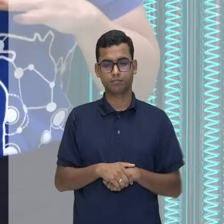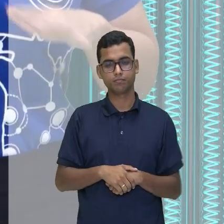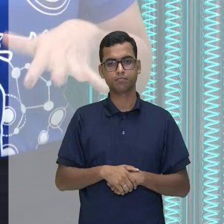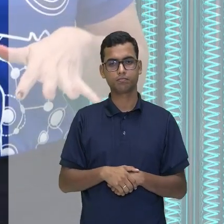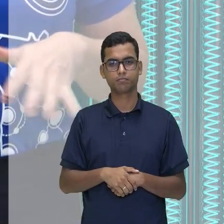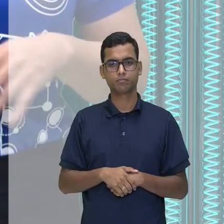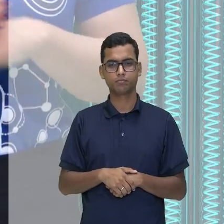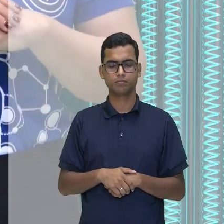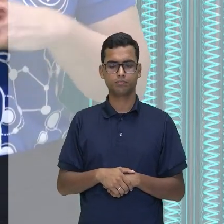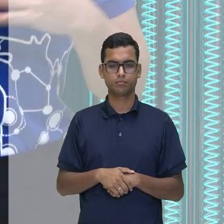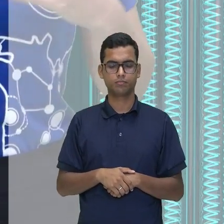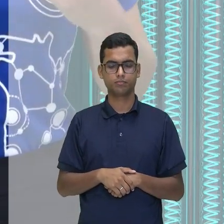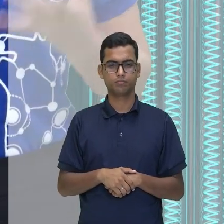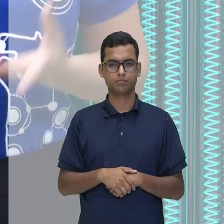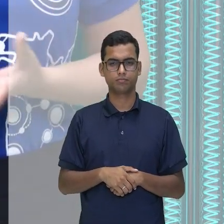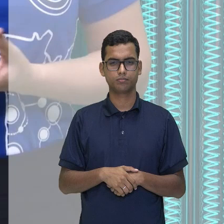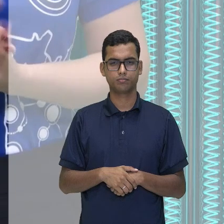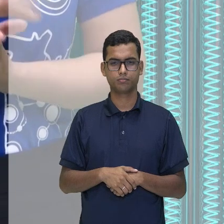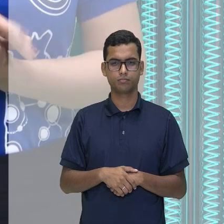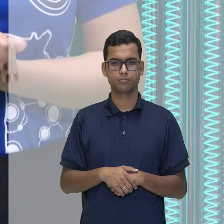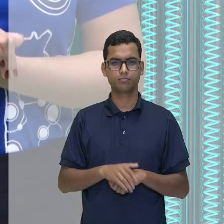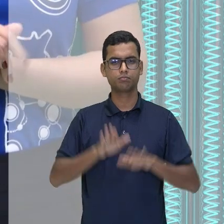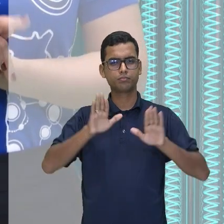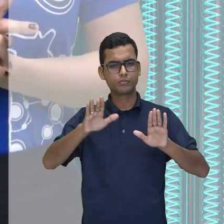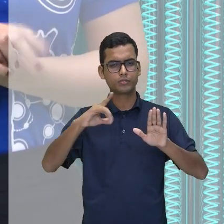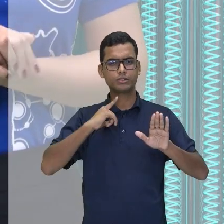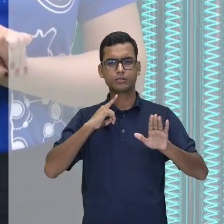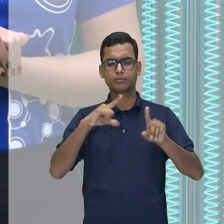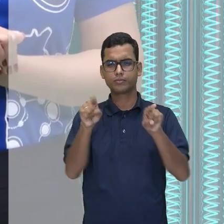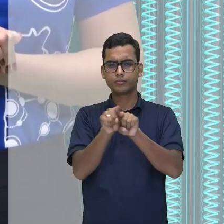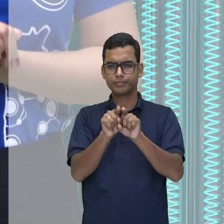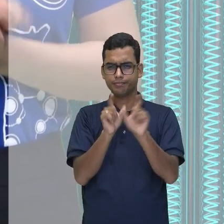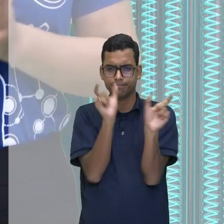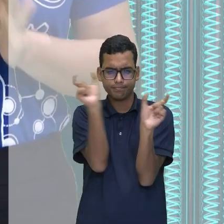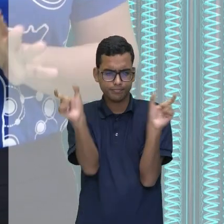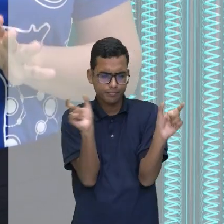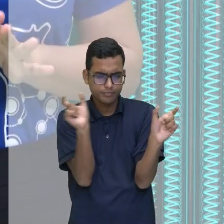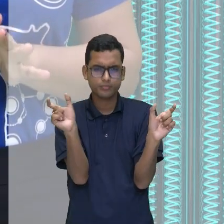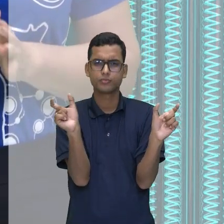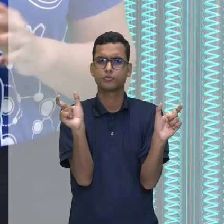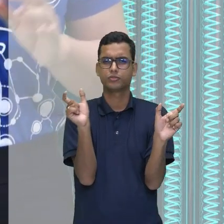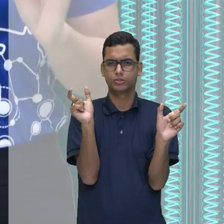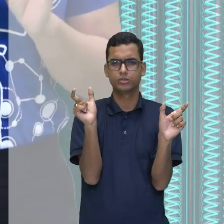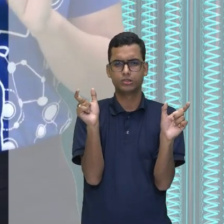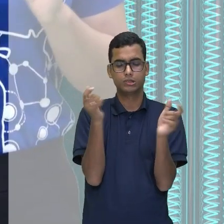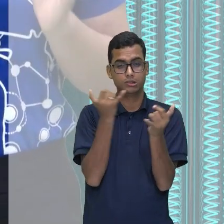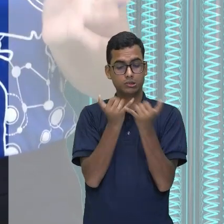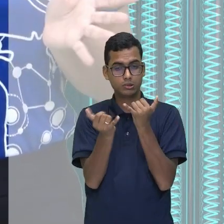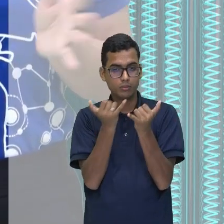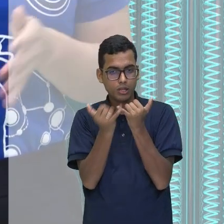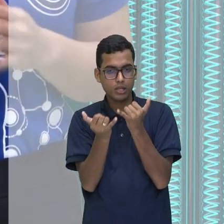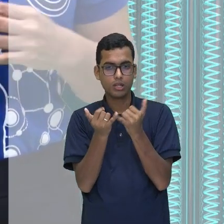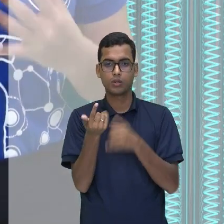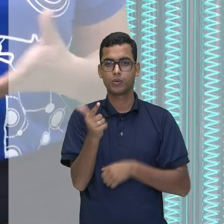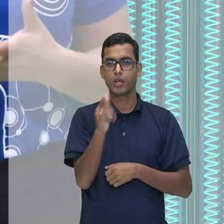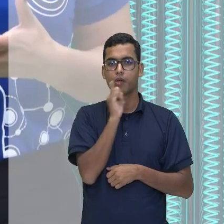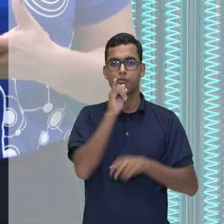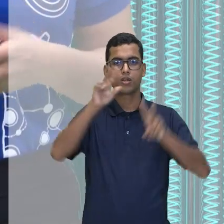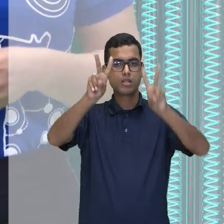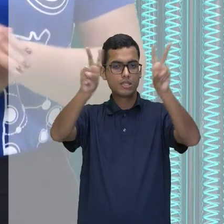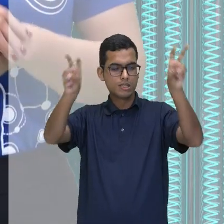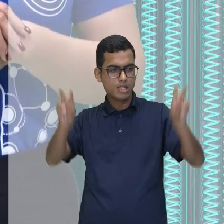uma palavra que eu conheça, não tem palavra cognata ali no meu texto, que acontece, às vezes tem um título que não tem uma